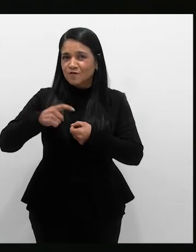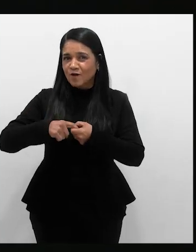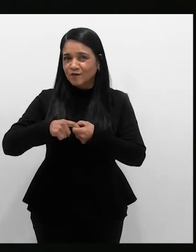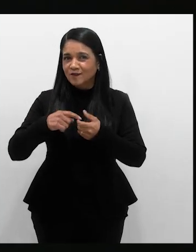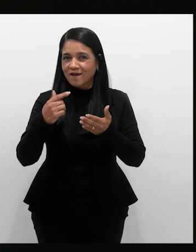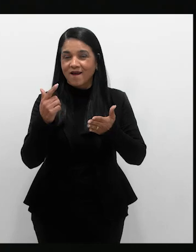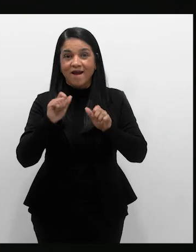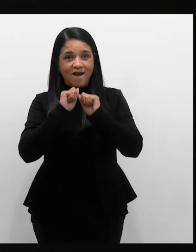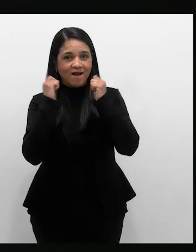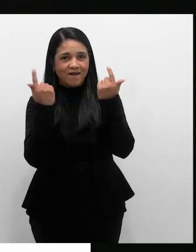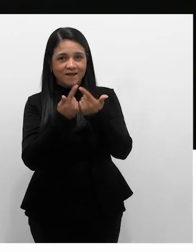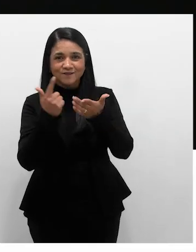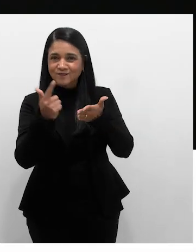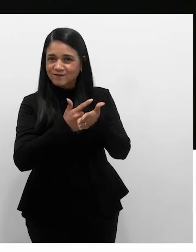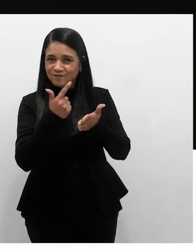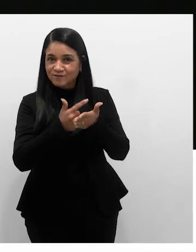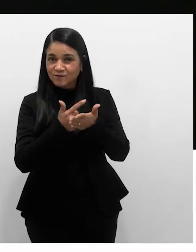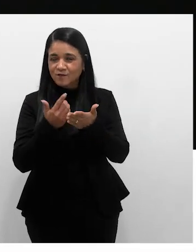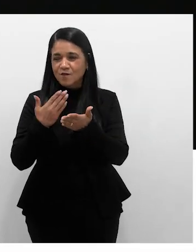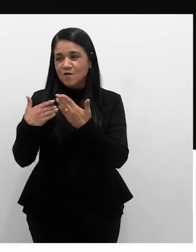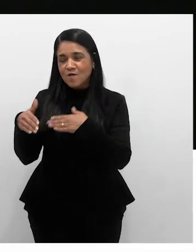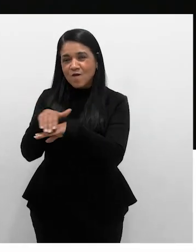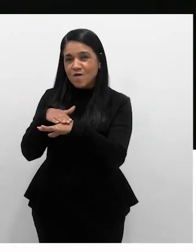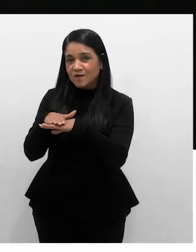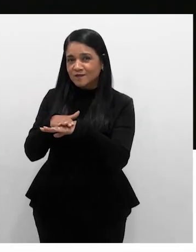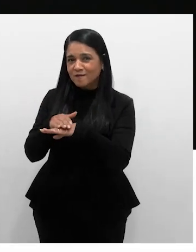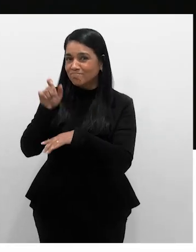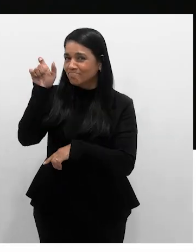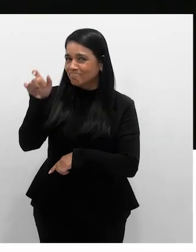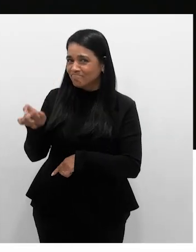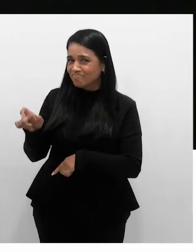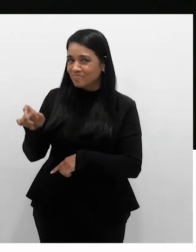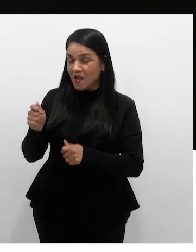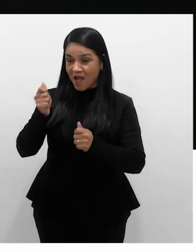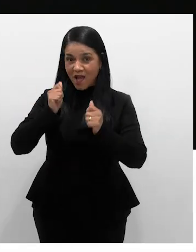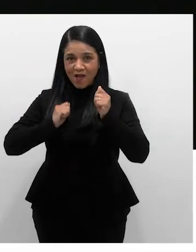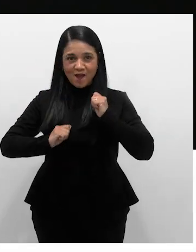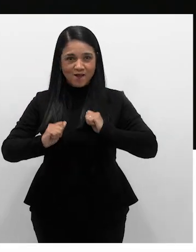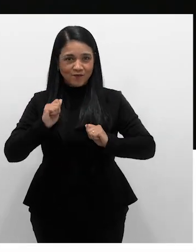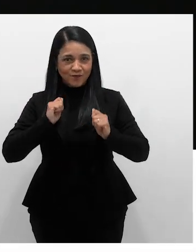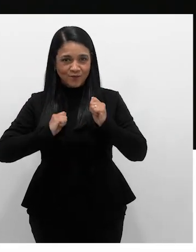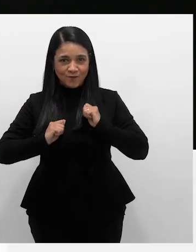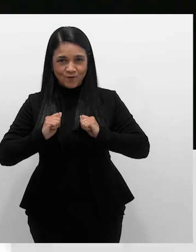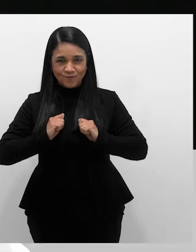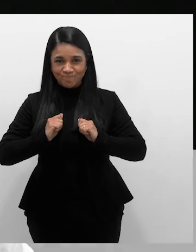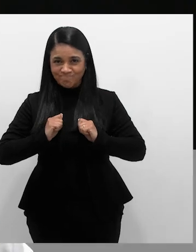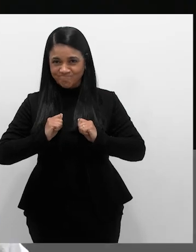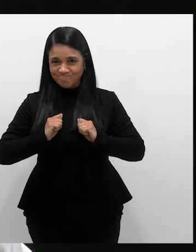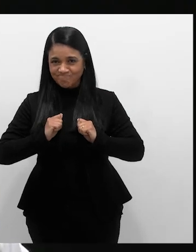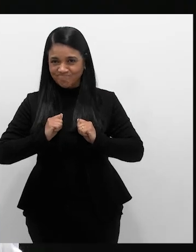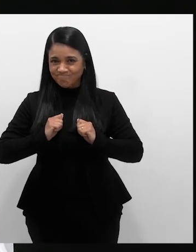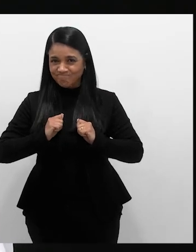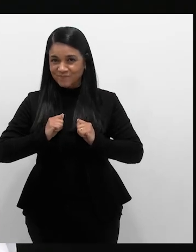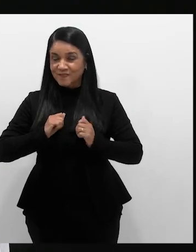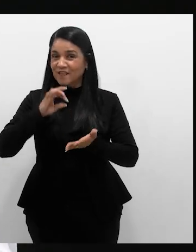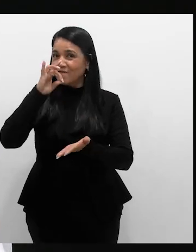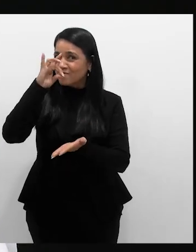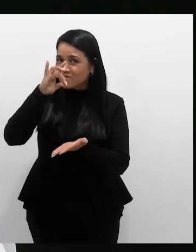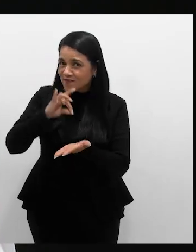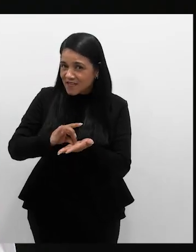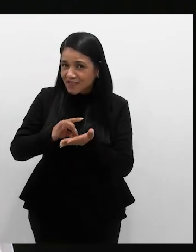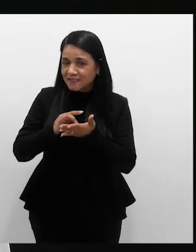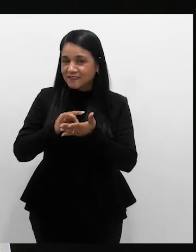De volta com o nosso Alerj Revista e agora eu vou conversar com ele. O ator, na verdade,